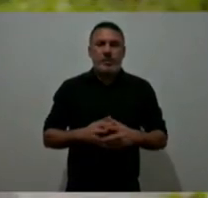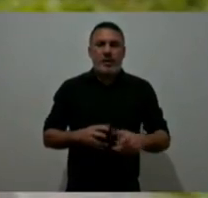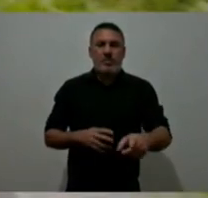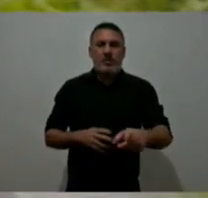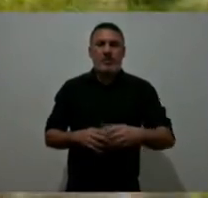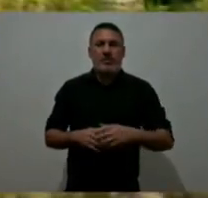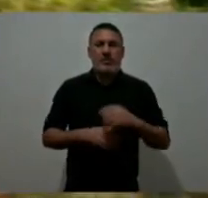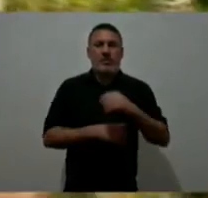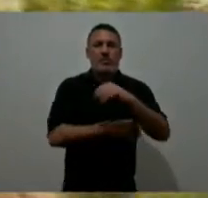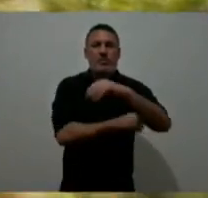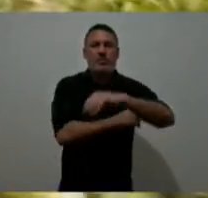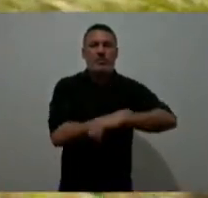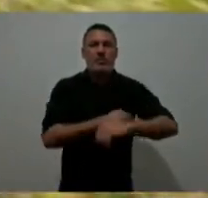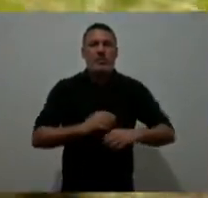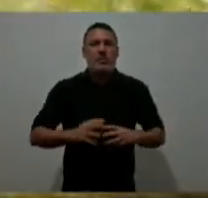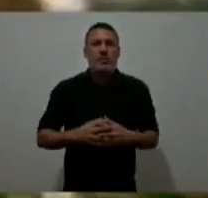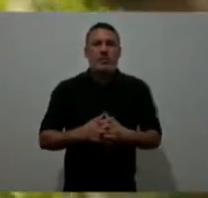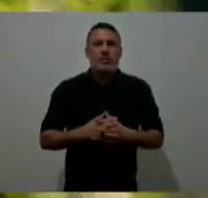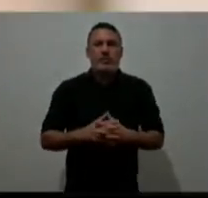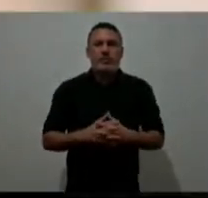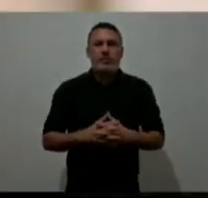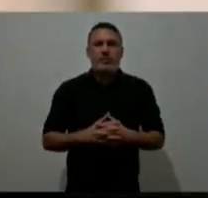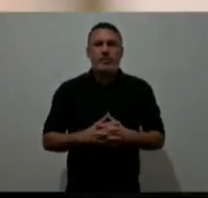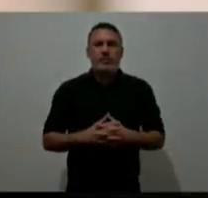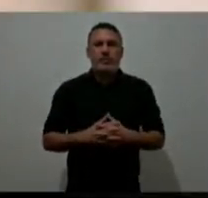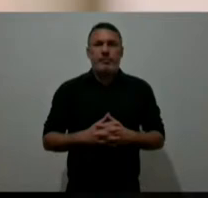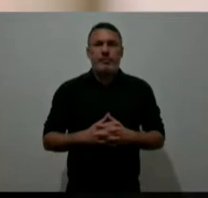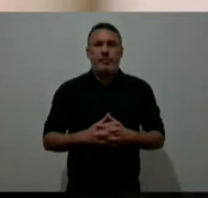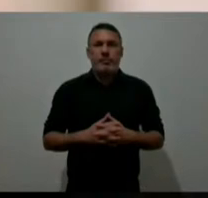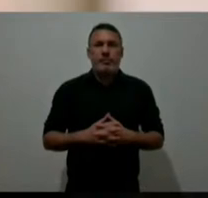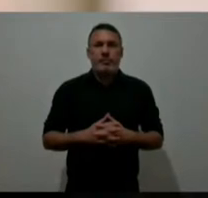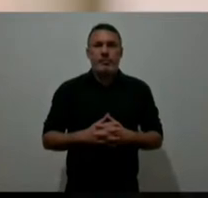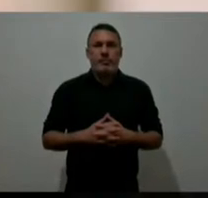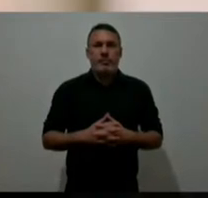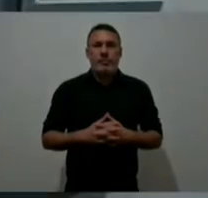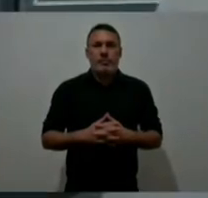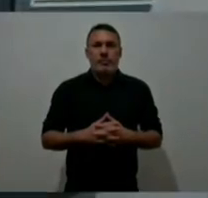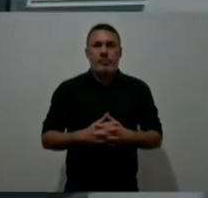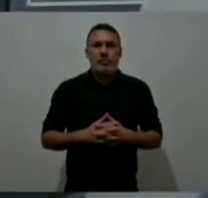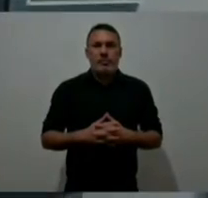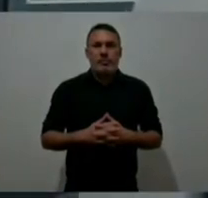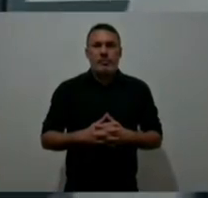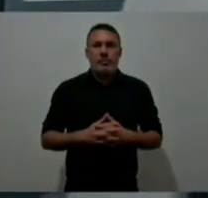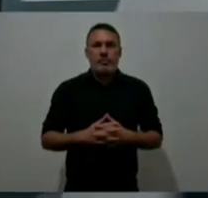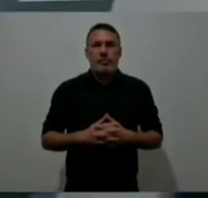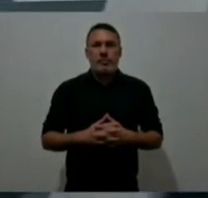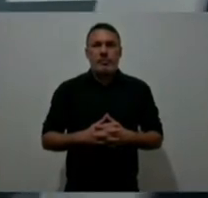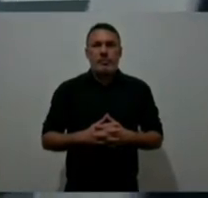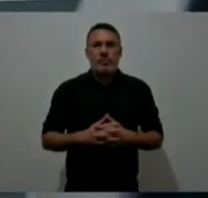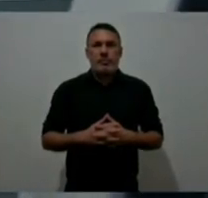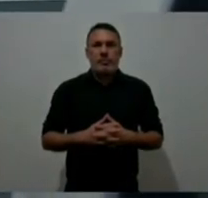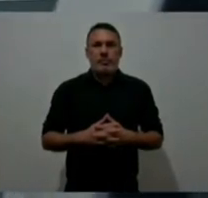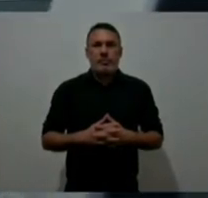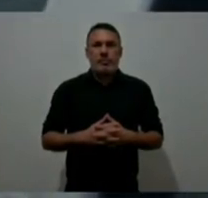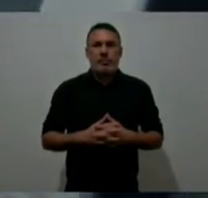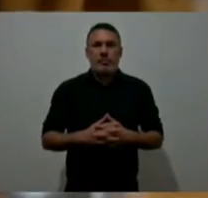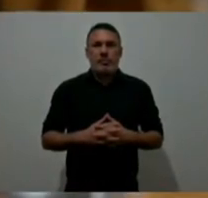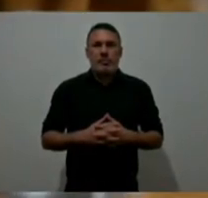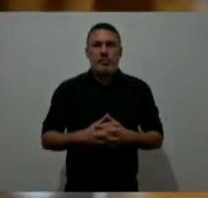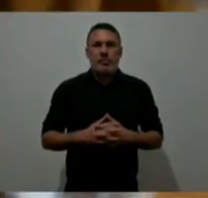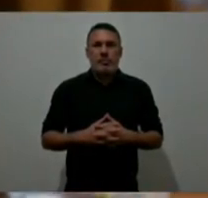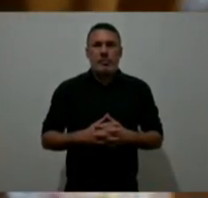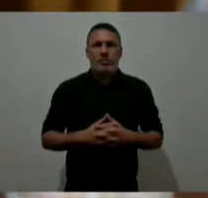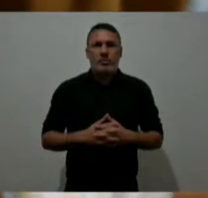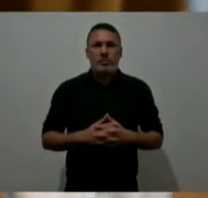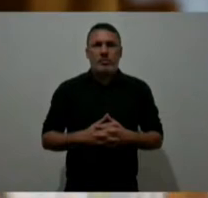com a natureza. Queremos nos socializar, mas sem nos expor. Queremos ser brilhantes em nossa profissão,